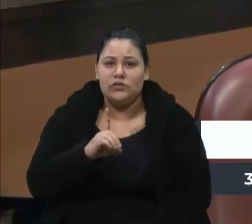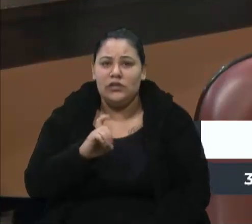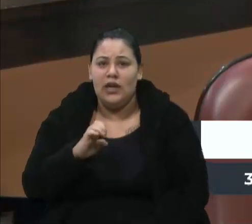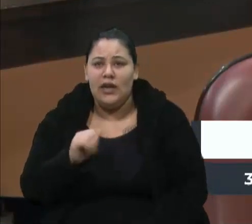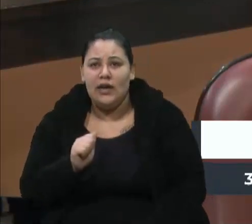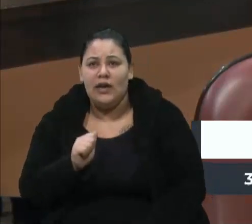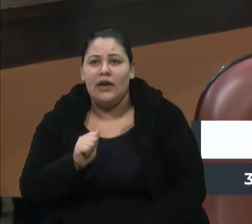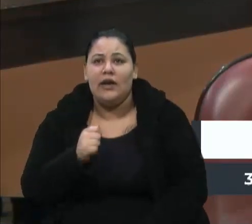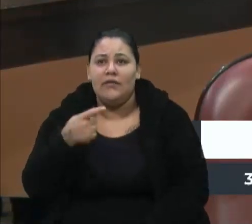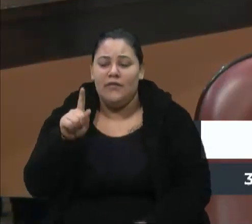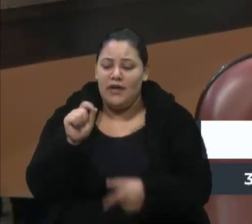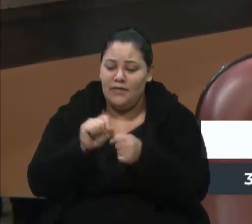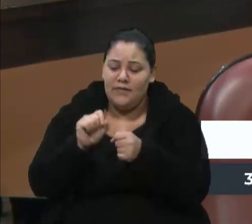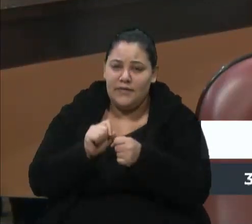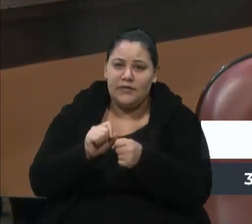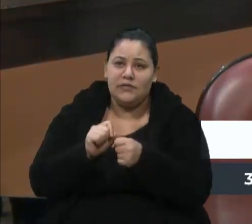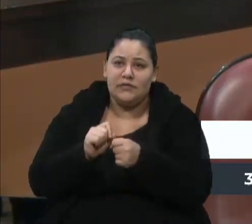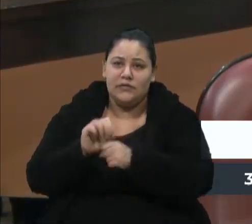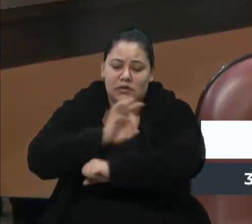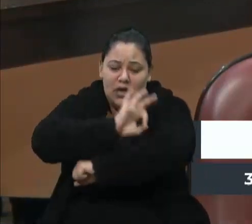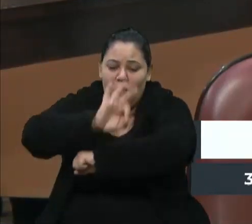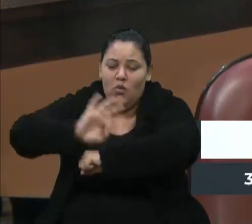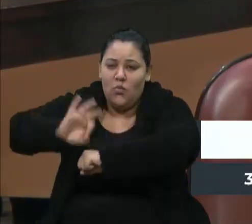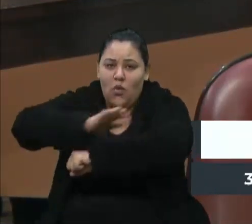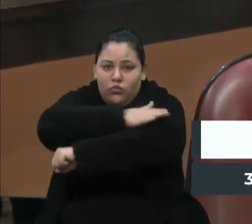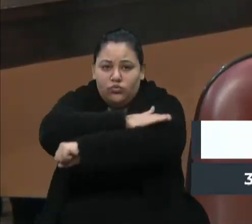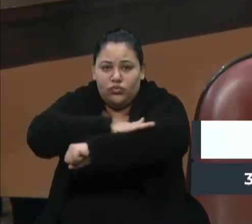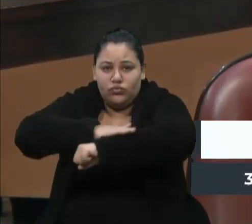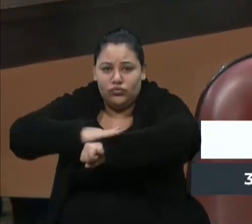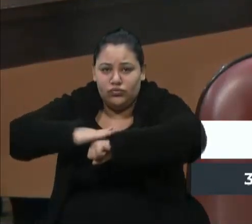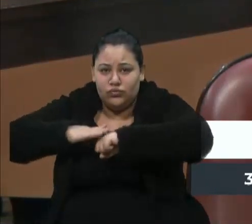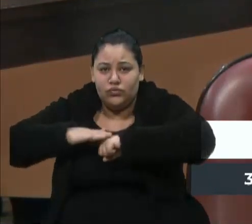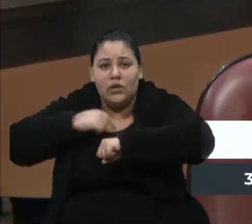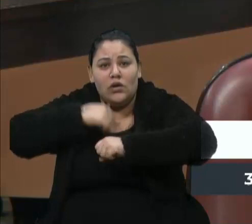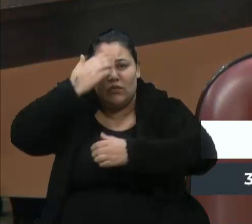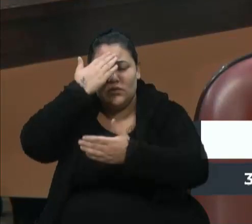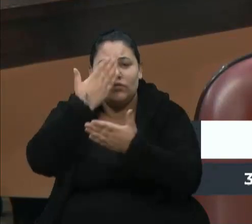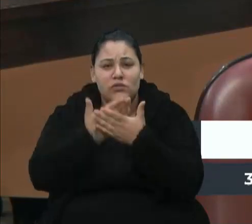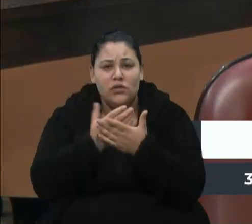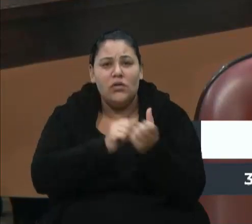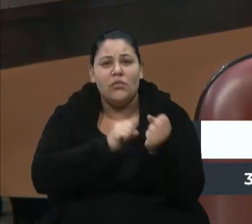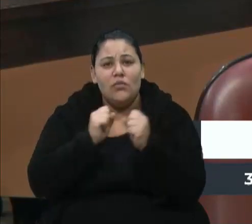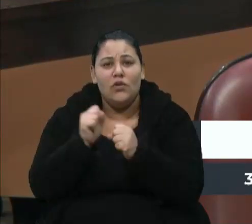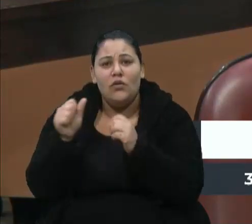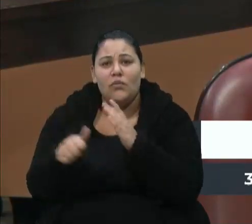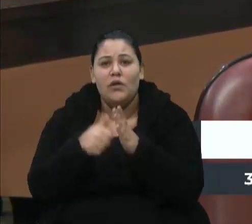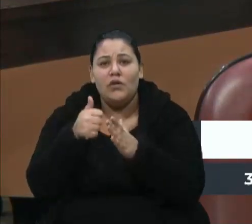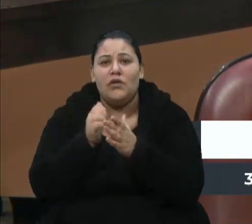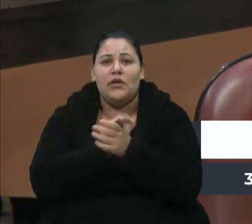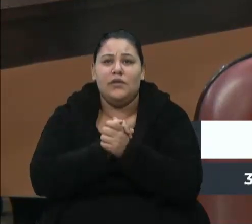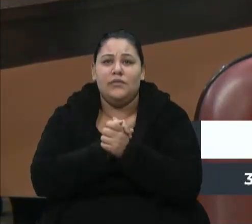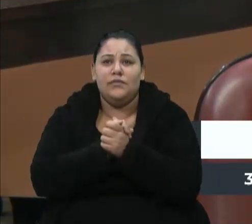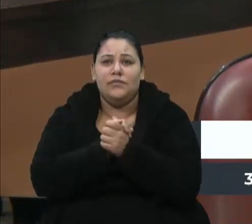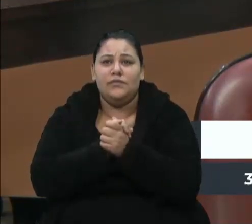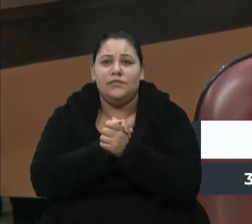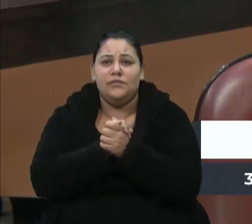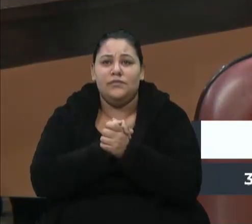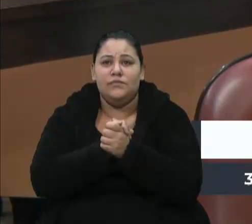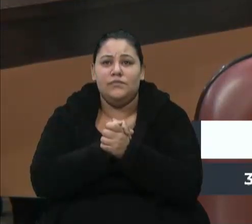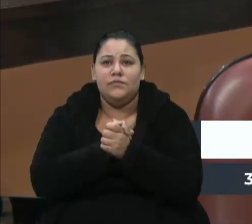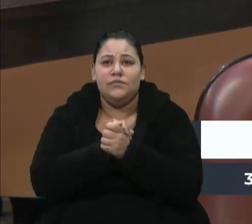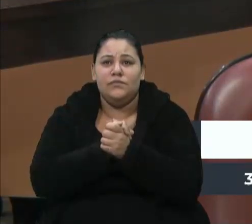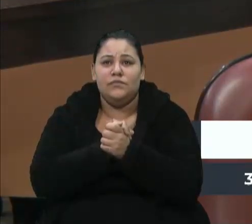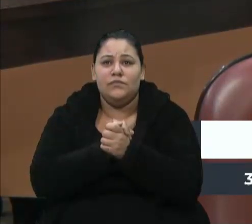asfaltos lá em Cerro da Glória, na João Boldo, lá eu acredito que a Codeca pode melhorar muito, como já foi ruim e